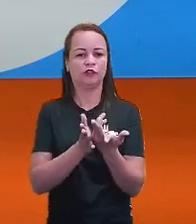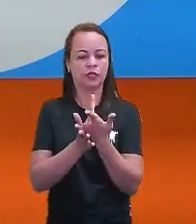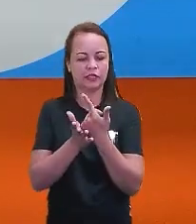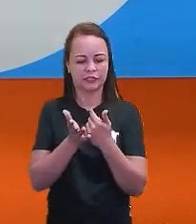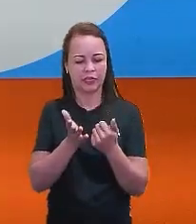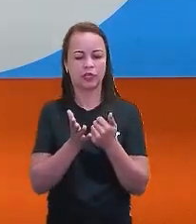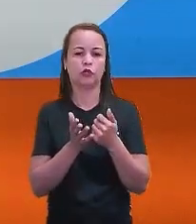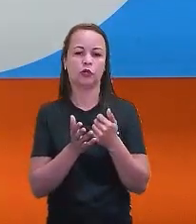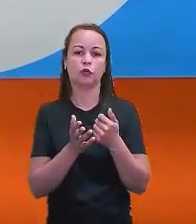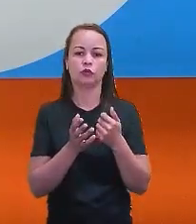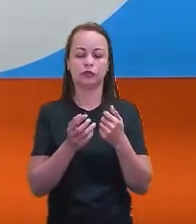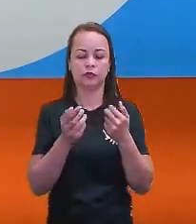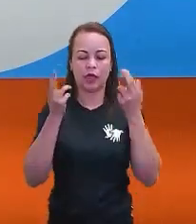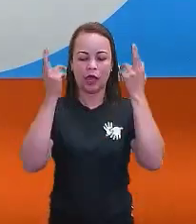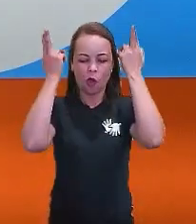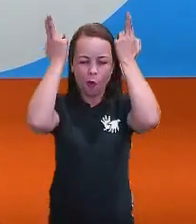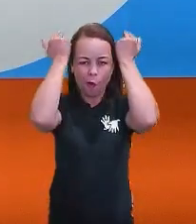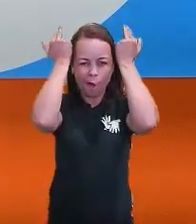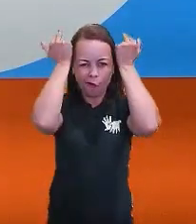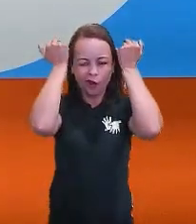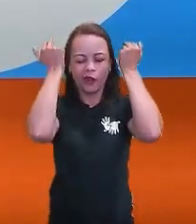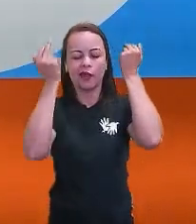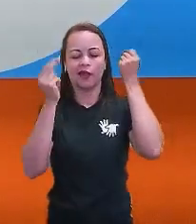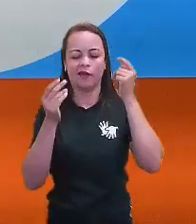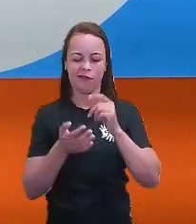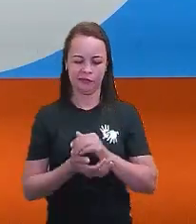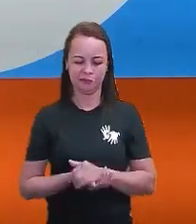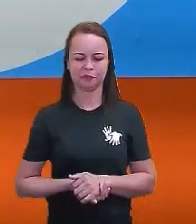orelha rosinha aqui dentro